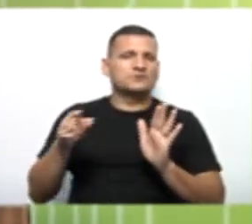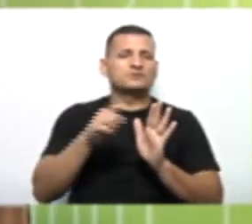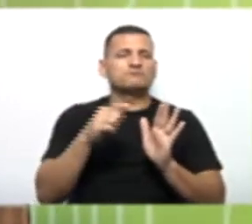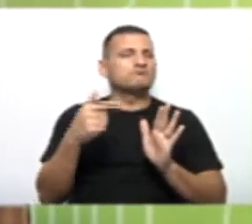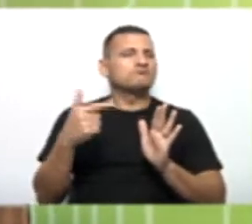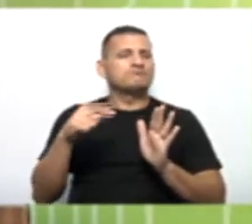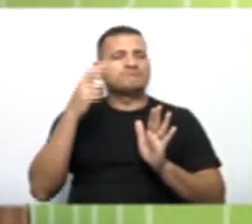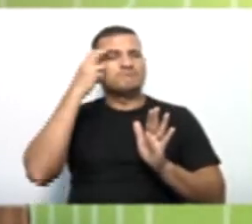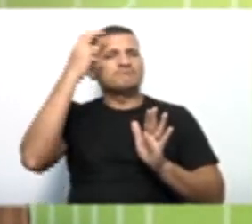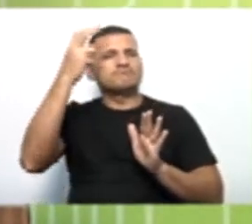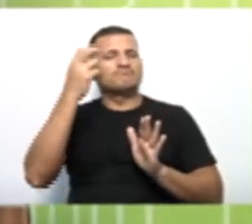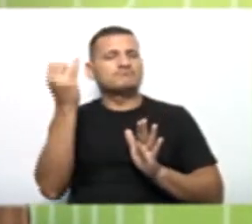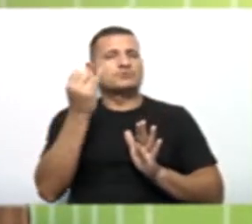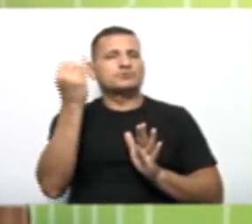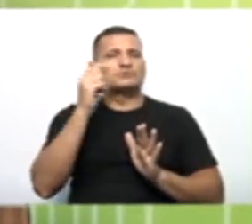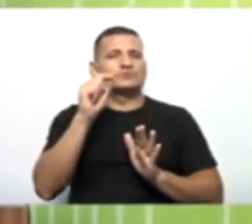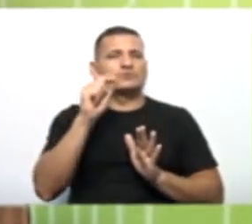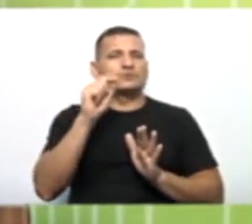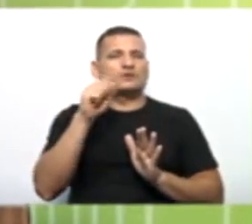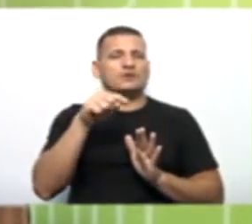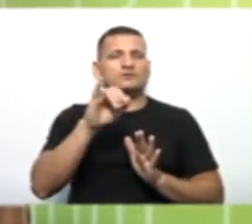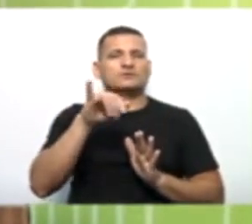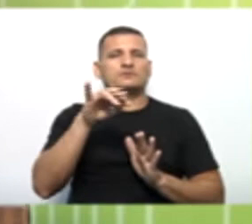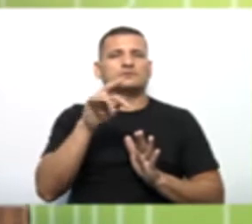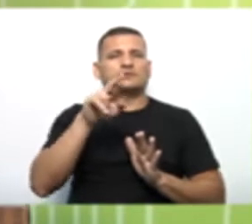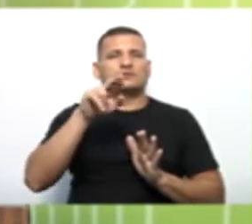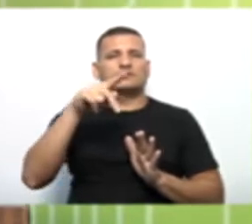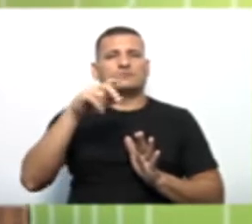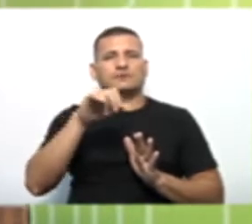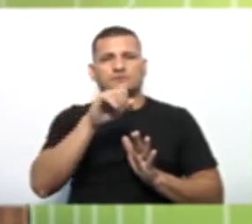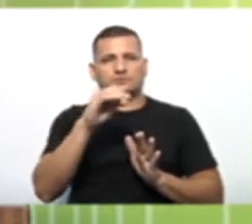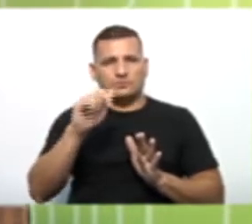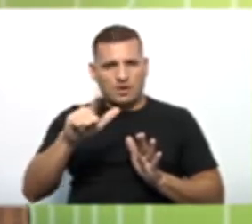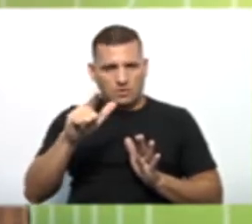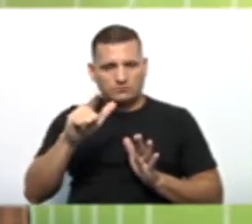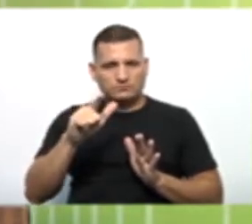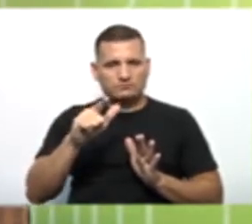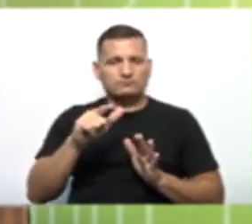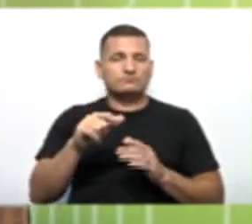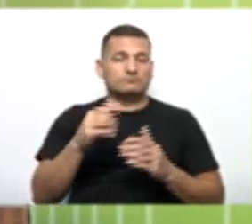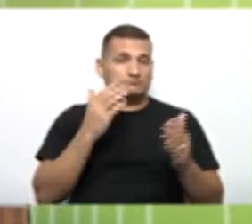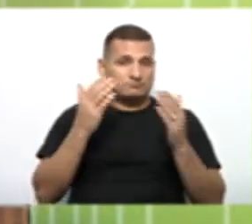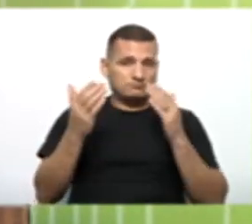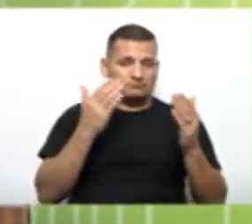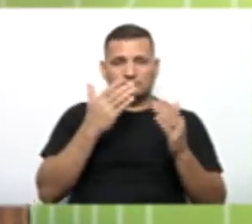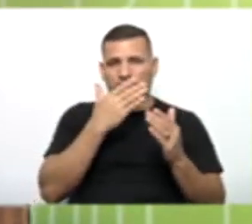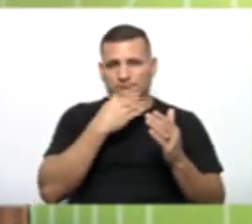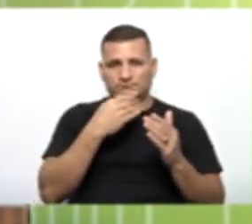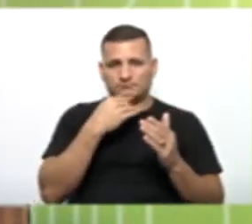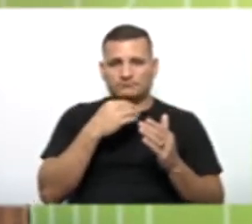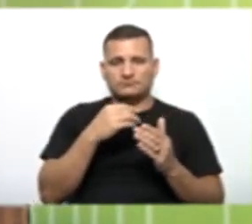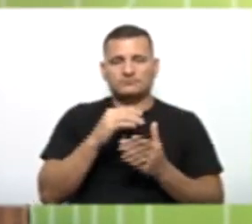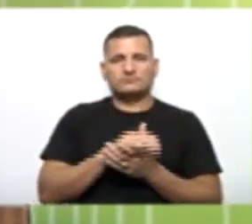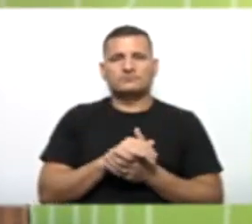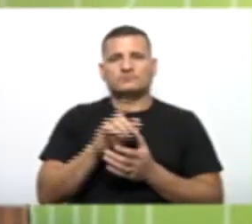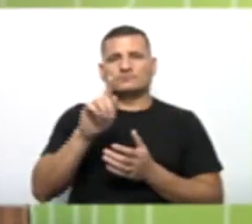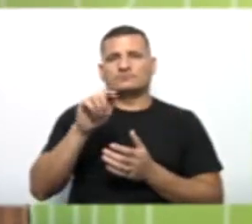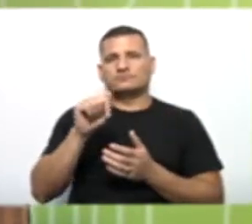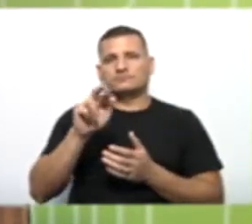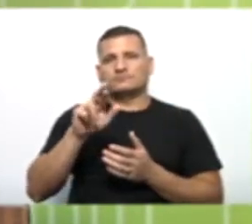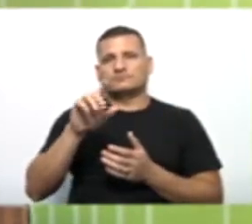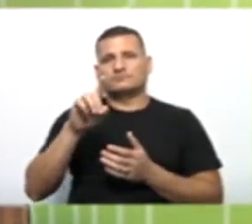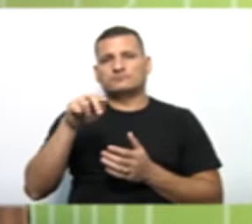fundamental que é inteligência interpessoal não é uma definição de um psicólogo norte-americano chamado howard gardner